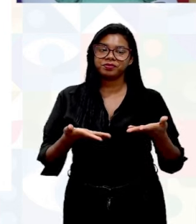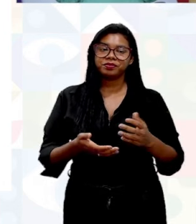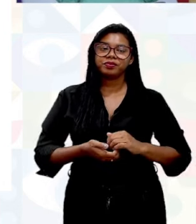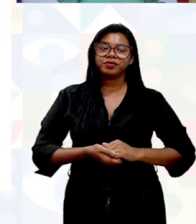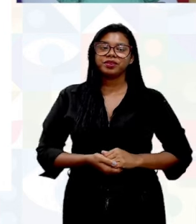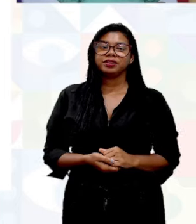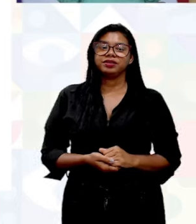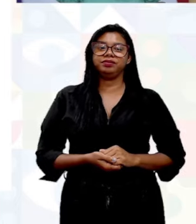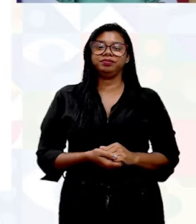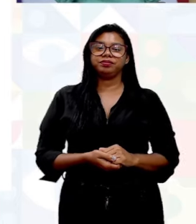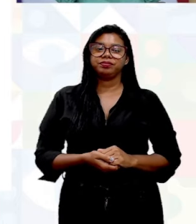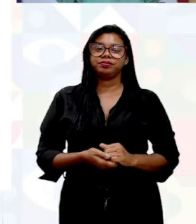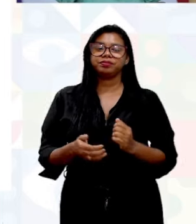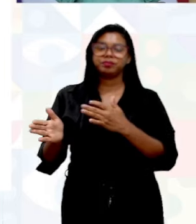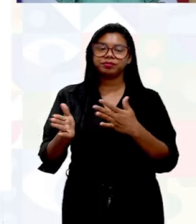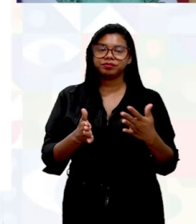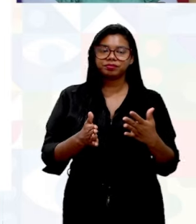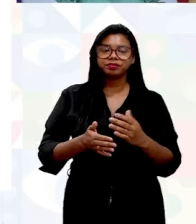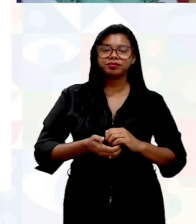esse é a sétima etapa.